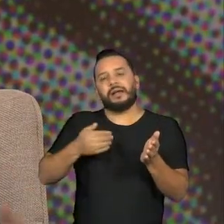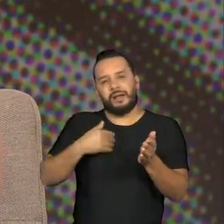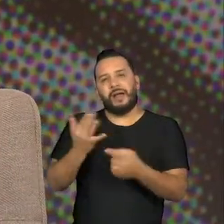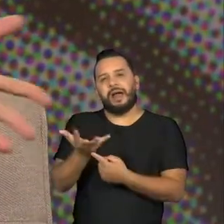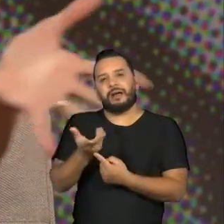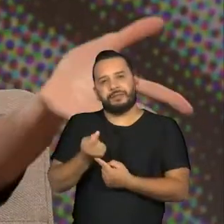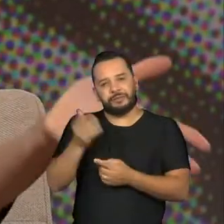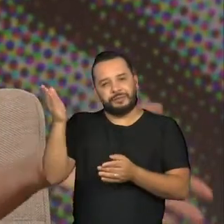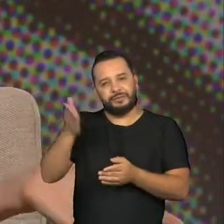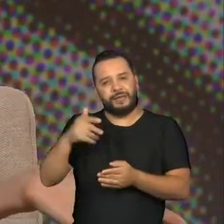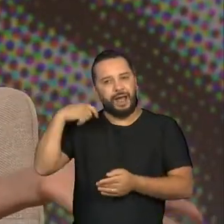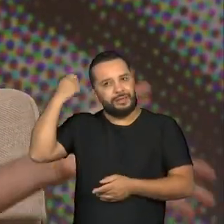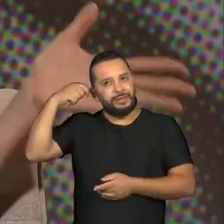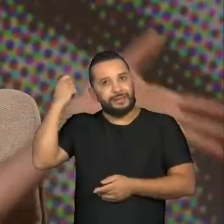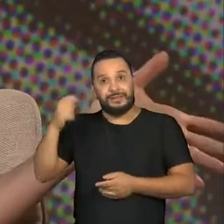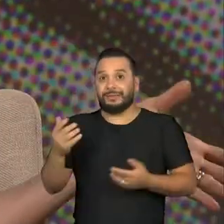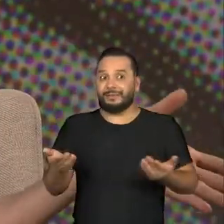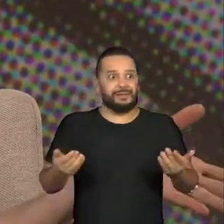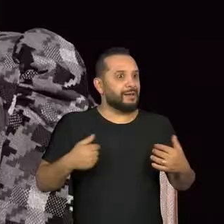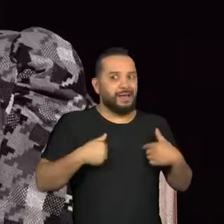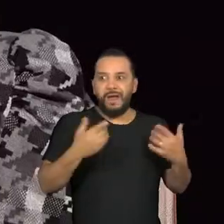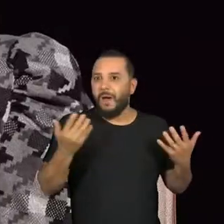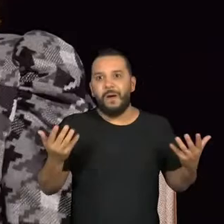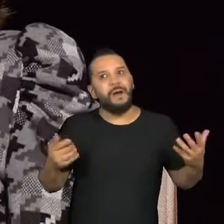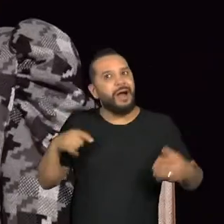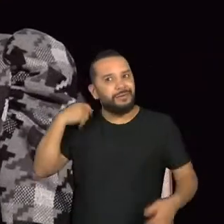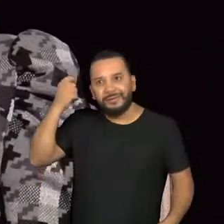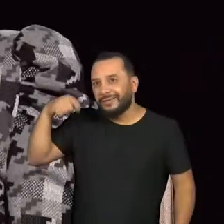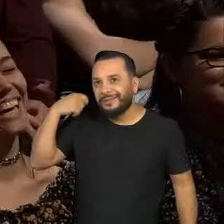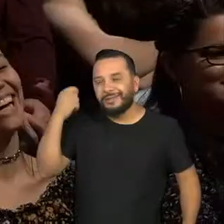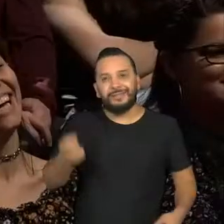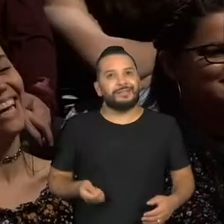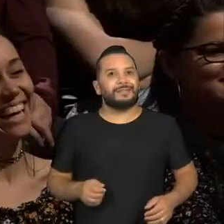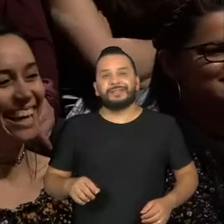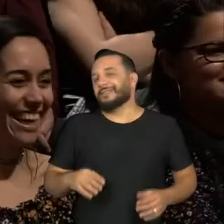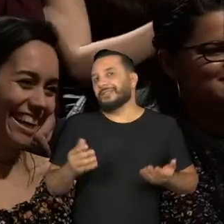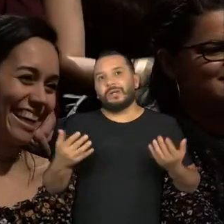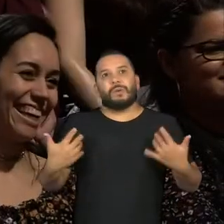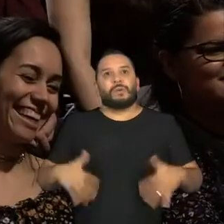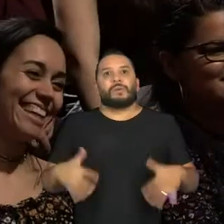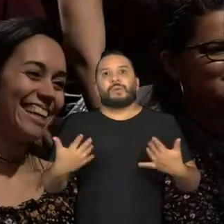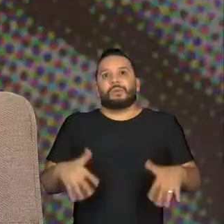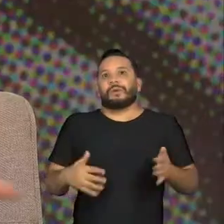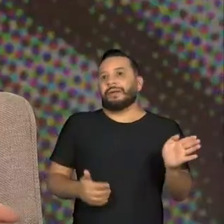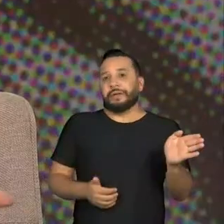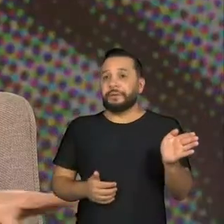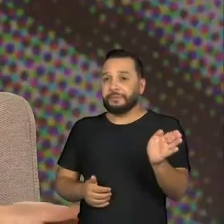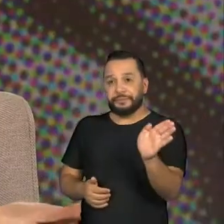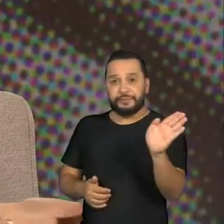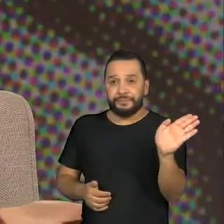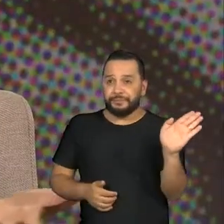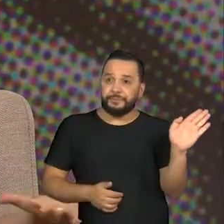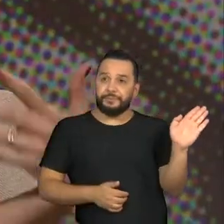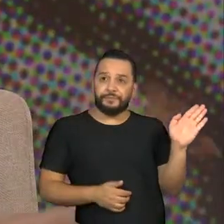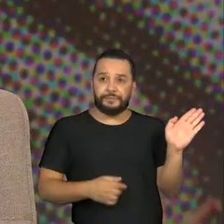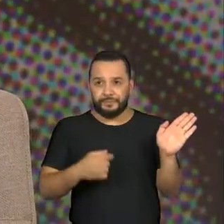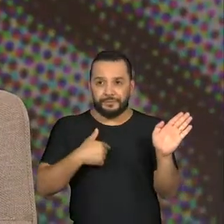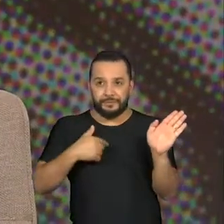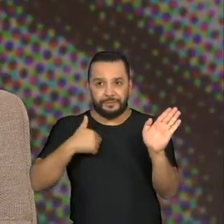Artista-atriz. Falei, meu Deus, eu sou atriz. Uma profissão. E eu fiquei com aquilo na mão, exibindo. Mas...